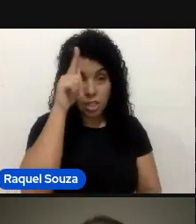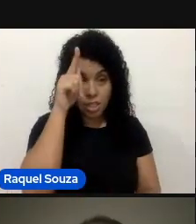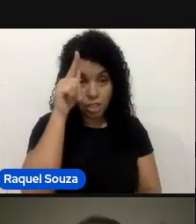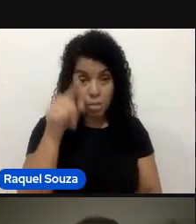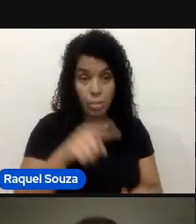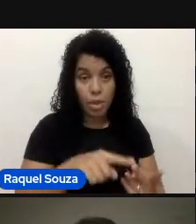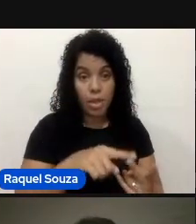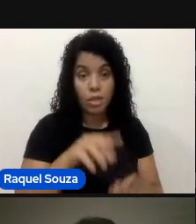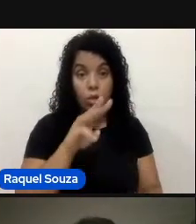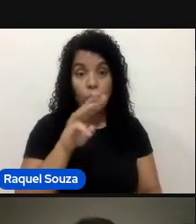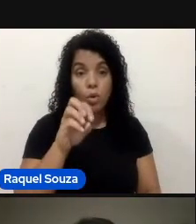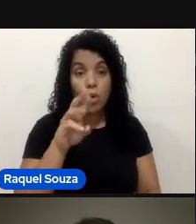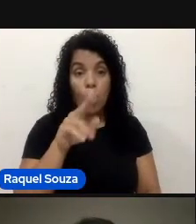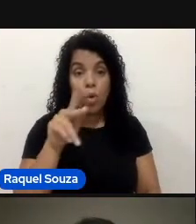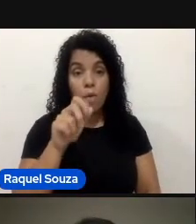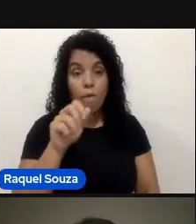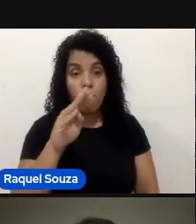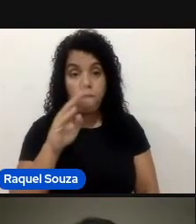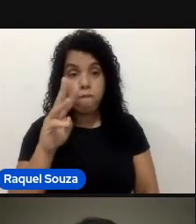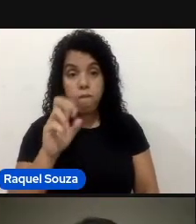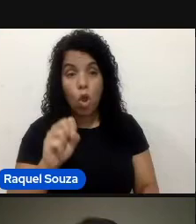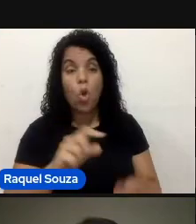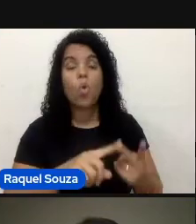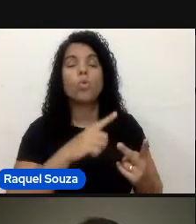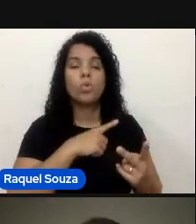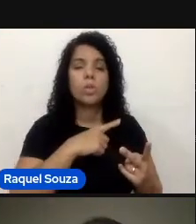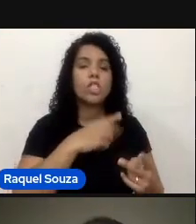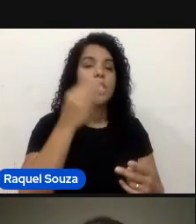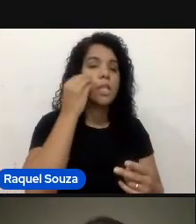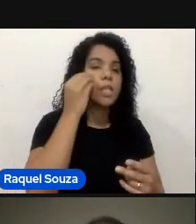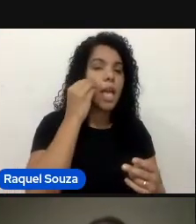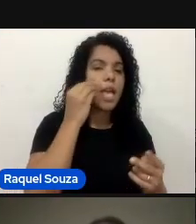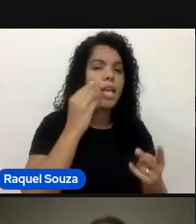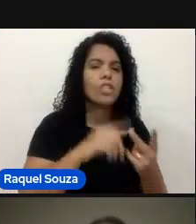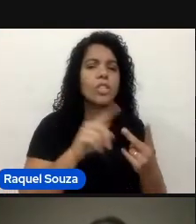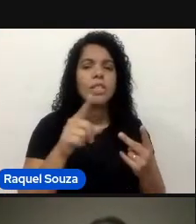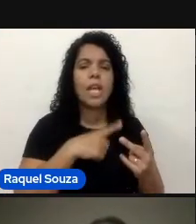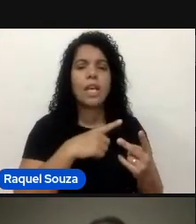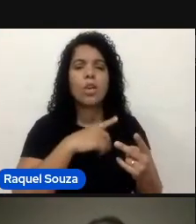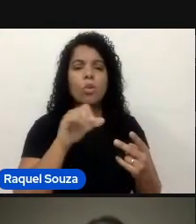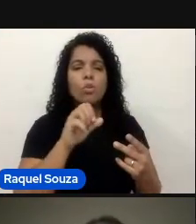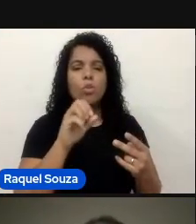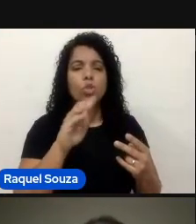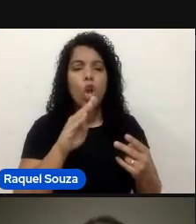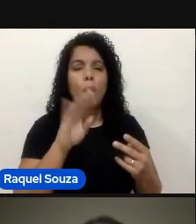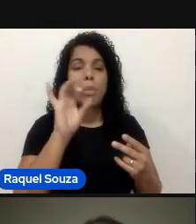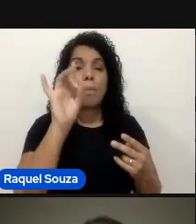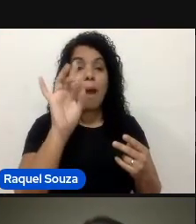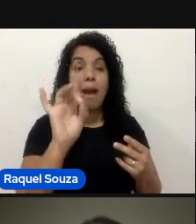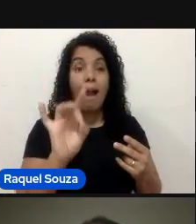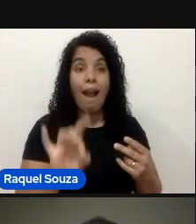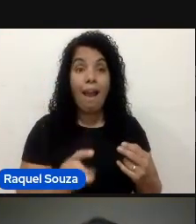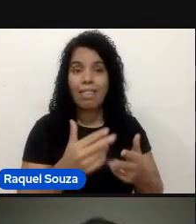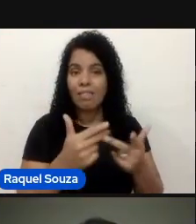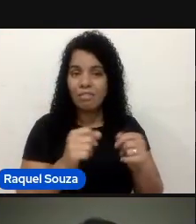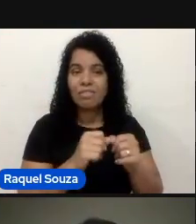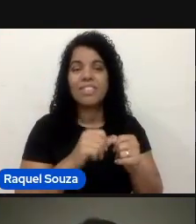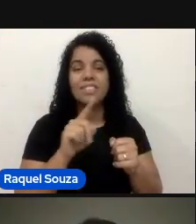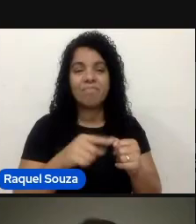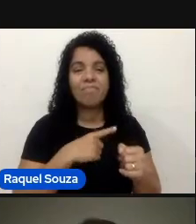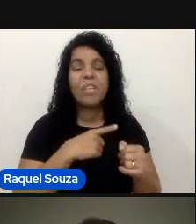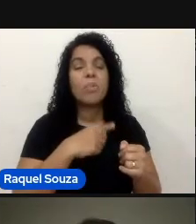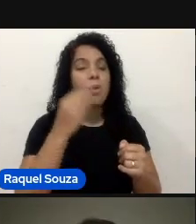tem um workflow aqui de testes, aí tem aqui um job para cada coisa. Então, job para os testes de API, para os testes